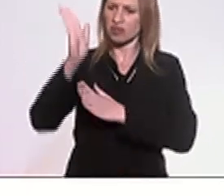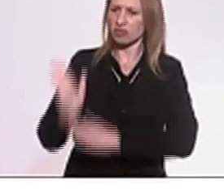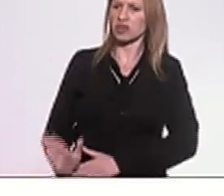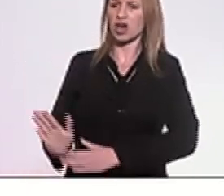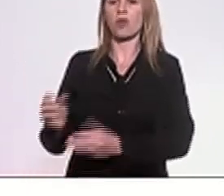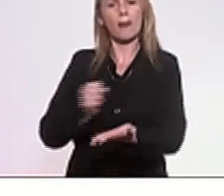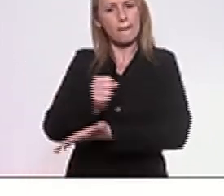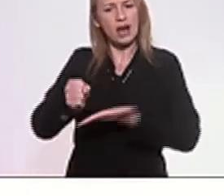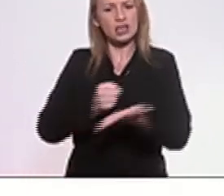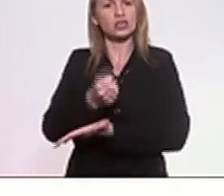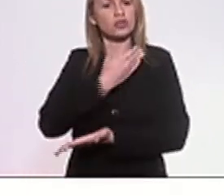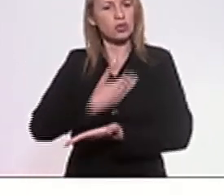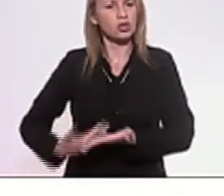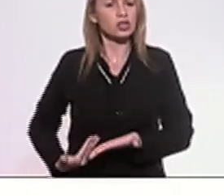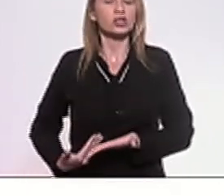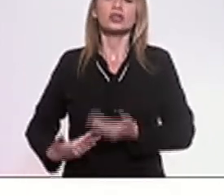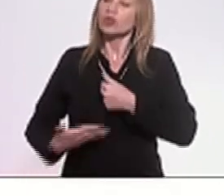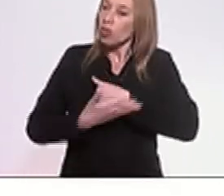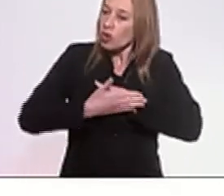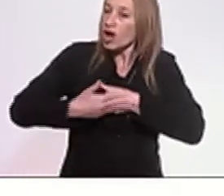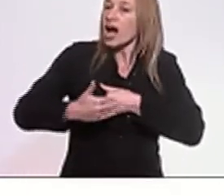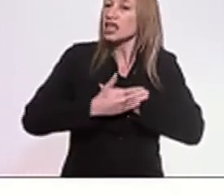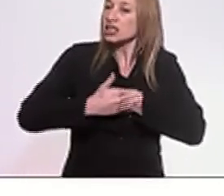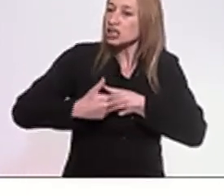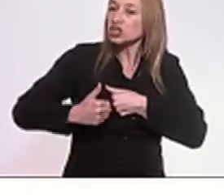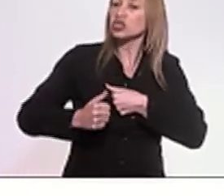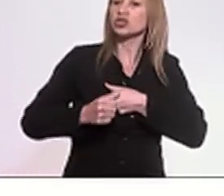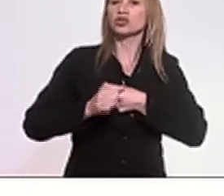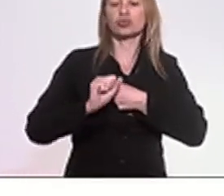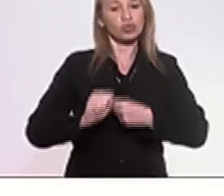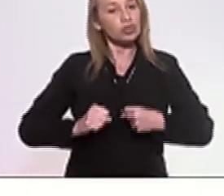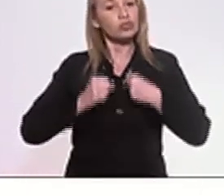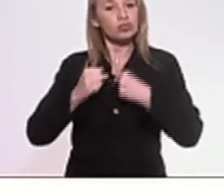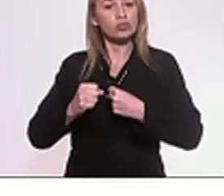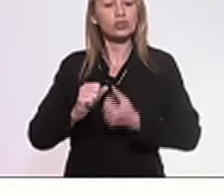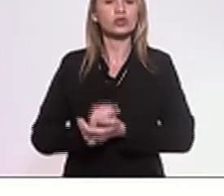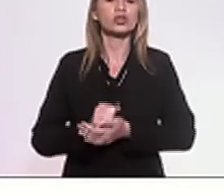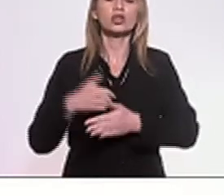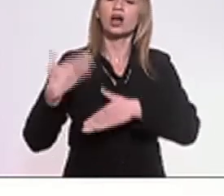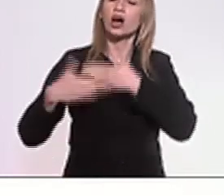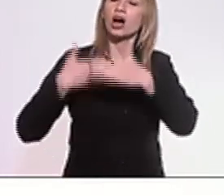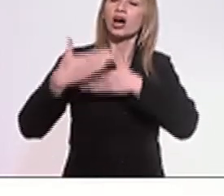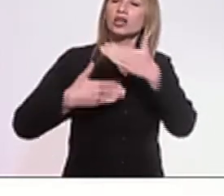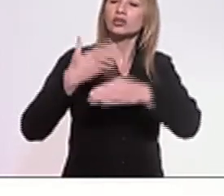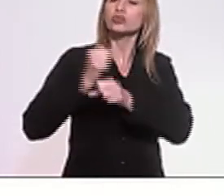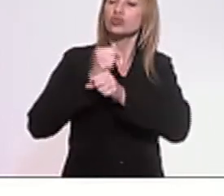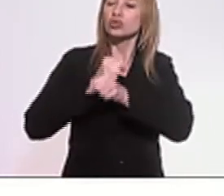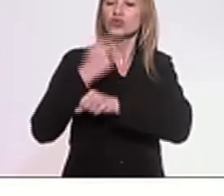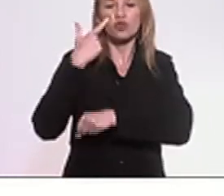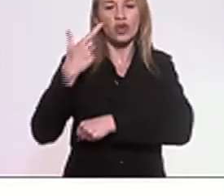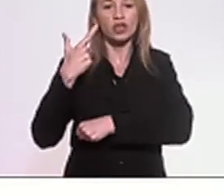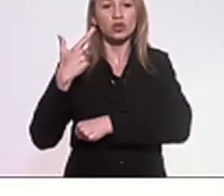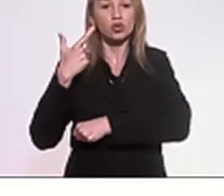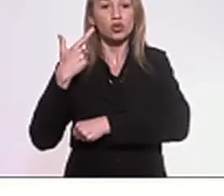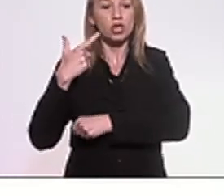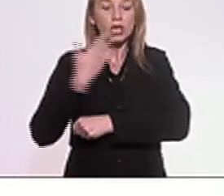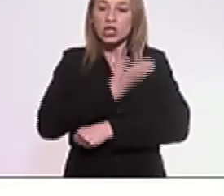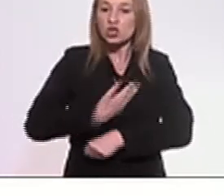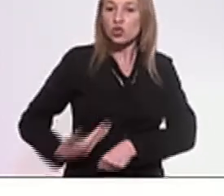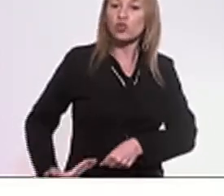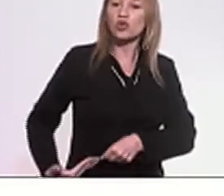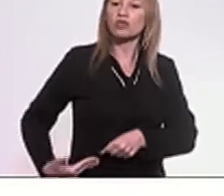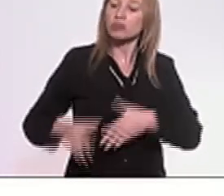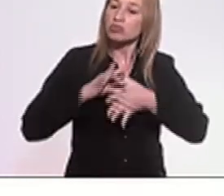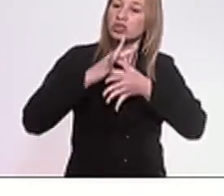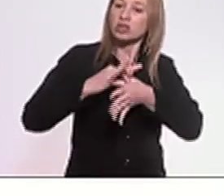governo, com muito carinho, uma perspectiva muito positiva nos próximos anos, vendo esse governo ser